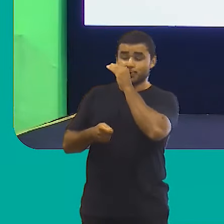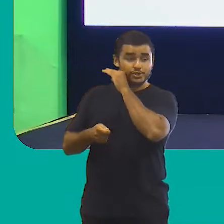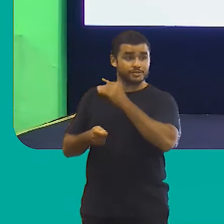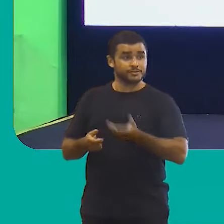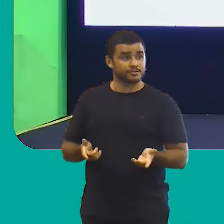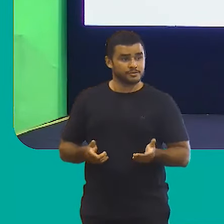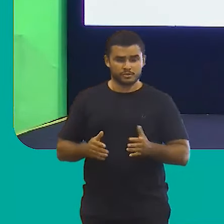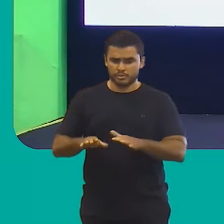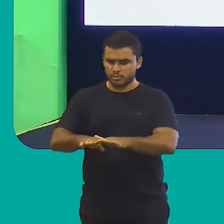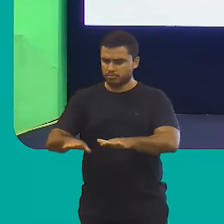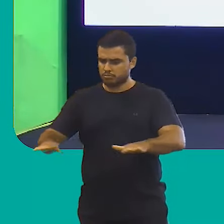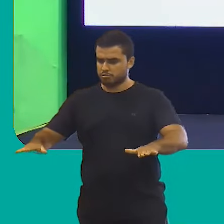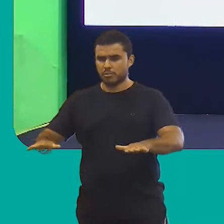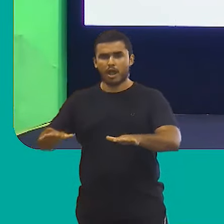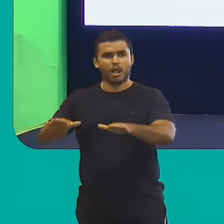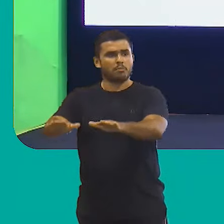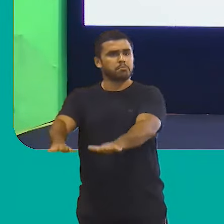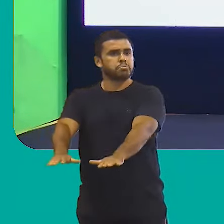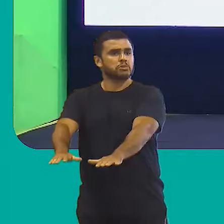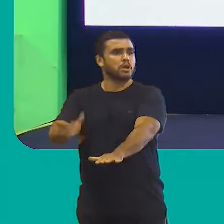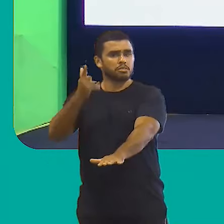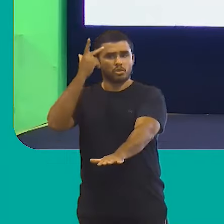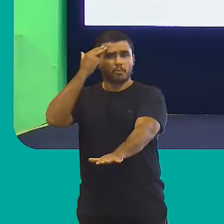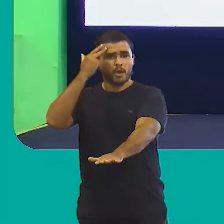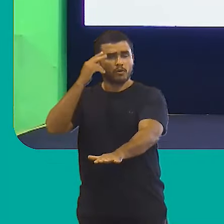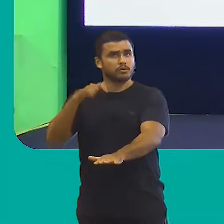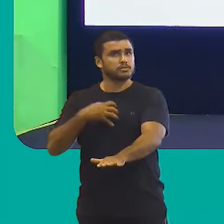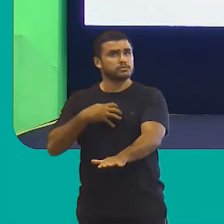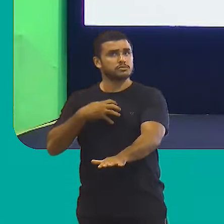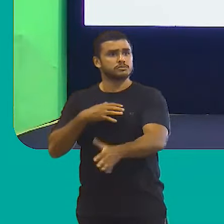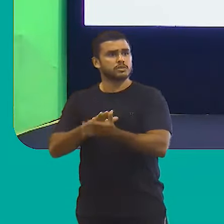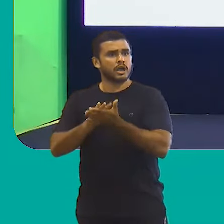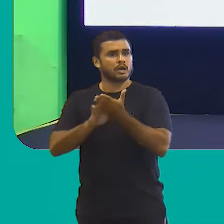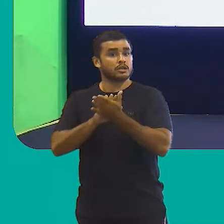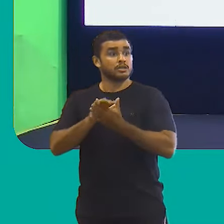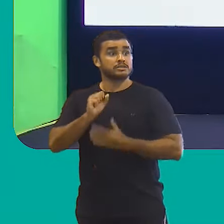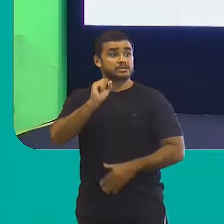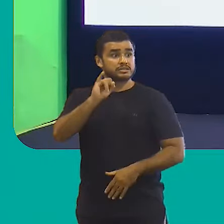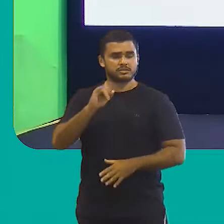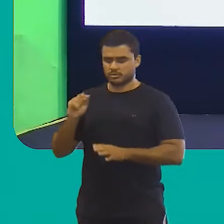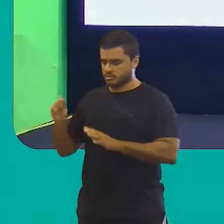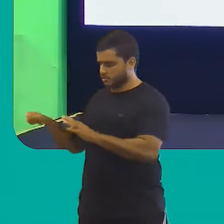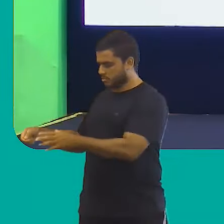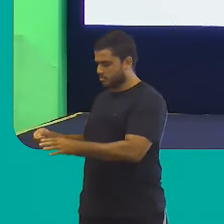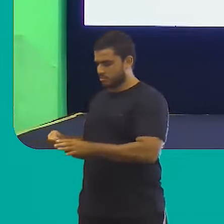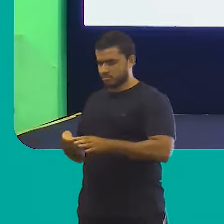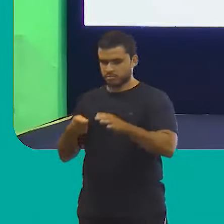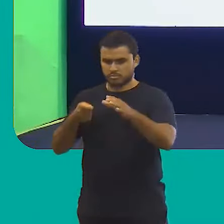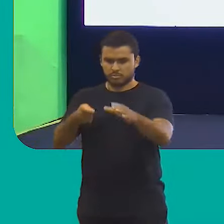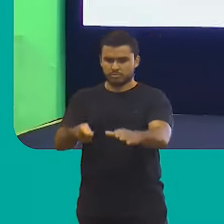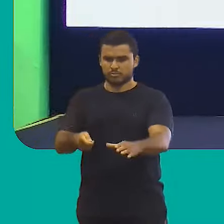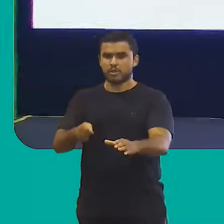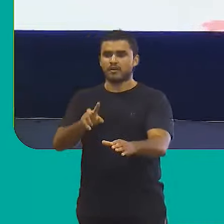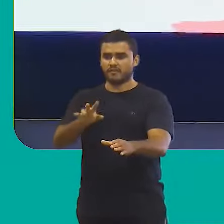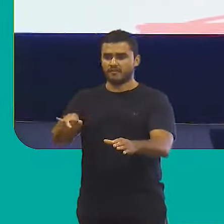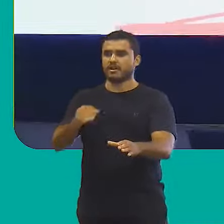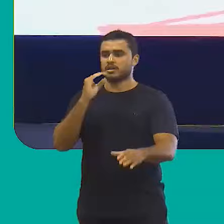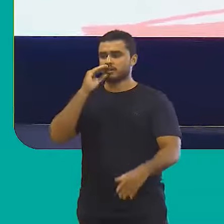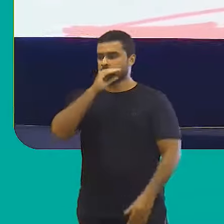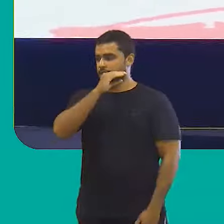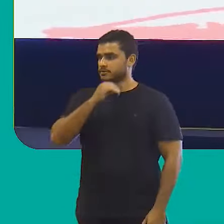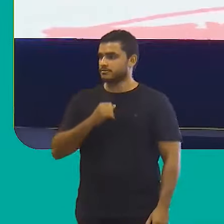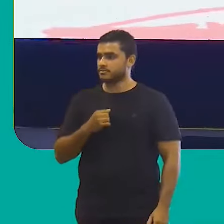panela esquenta. Só por conta desse campo magnético variável. Aí um aluno me perguntou, professor, se eu pegar